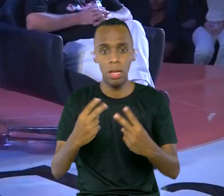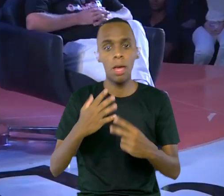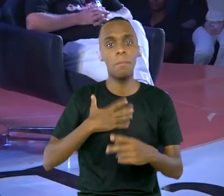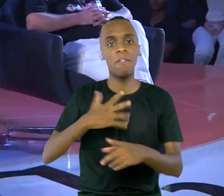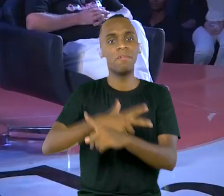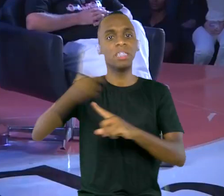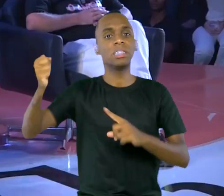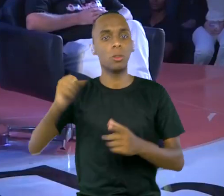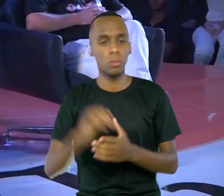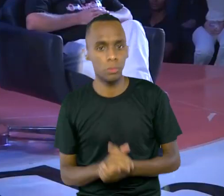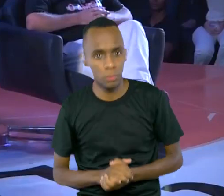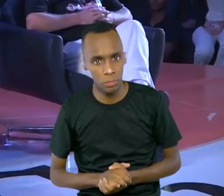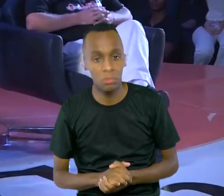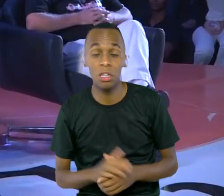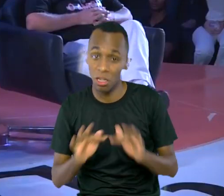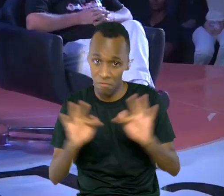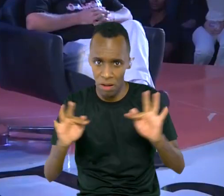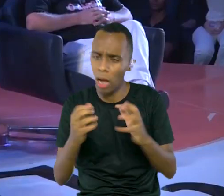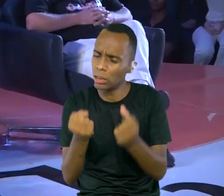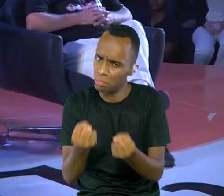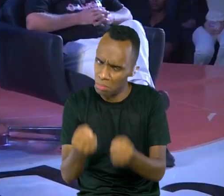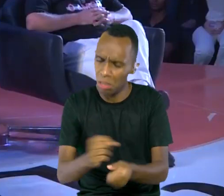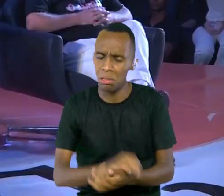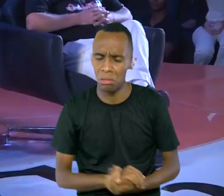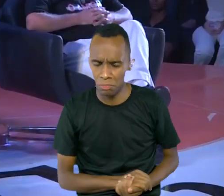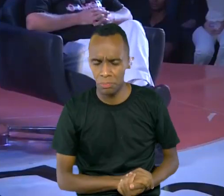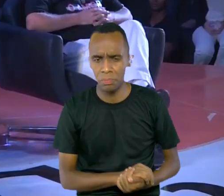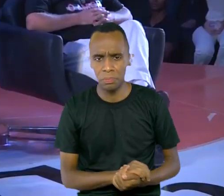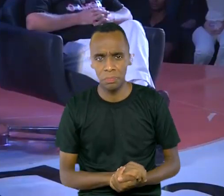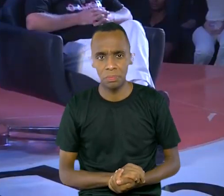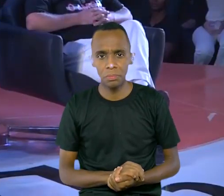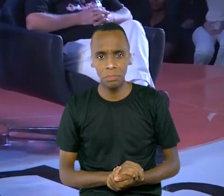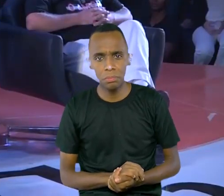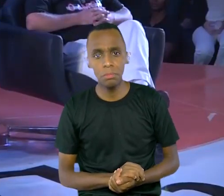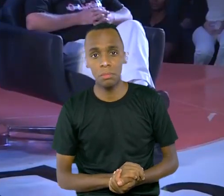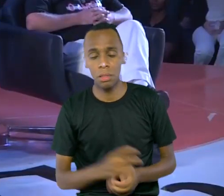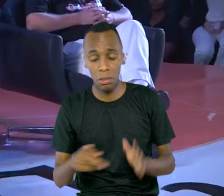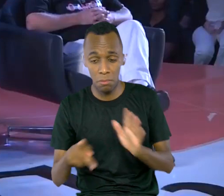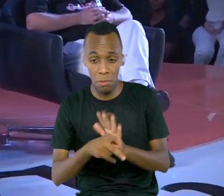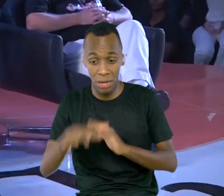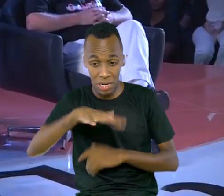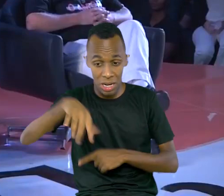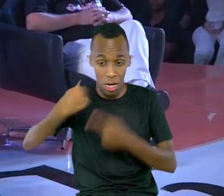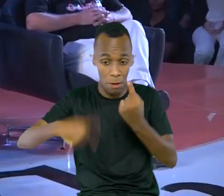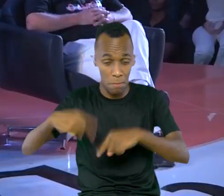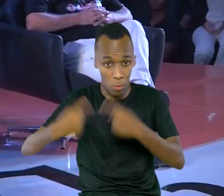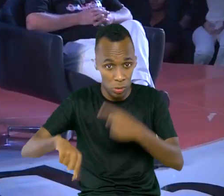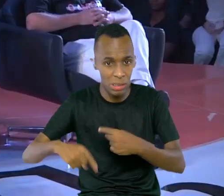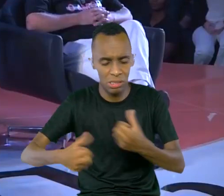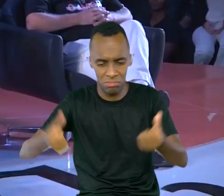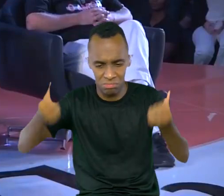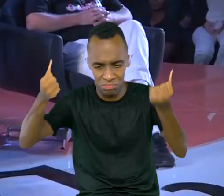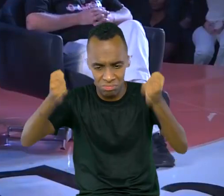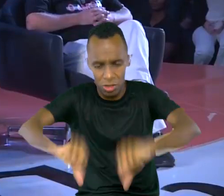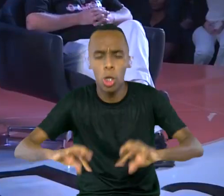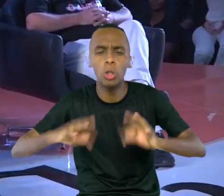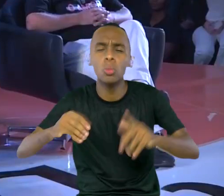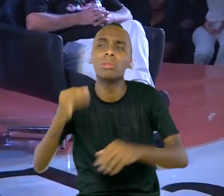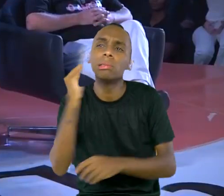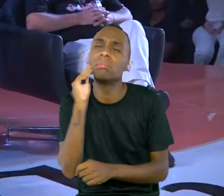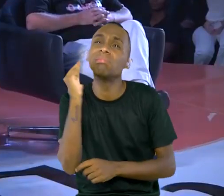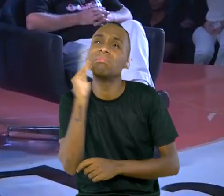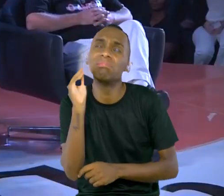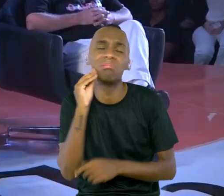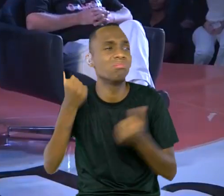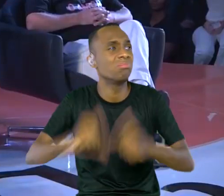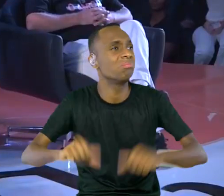de quem me venceu. Olha que frase forte. E para um político mais ainda. Fracassei